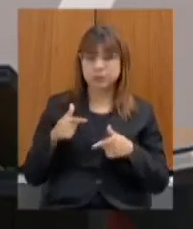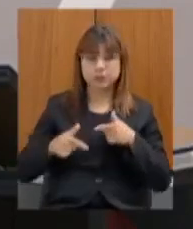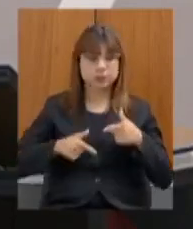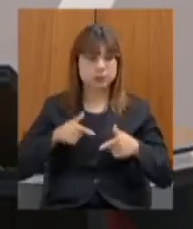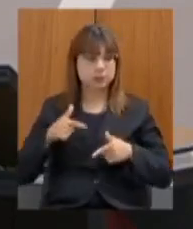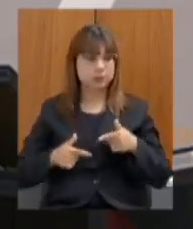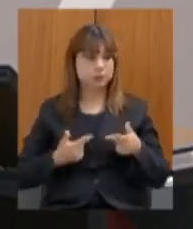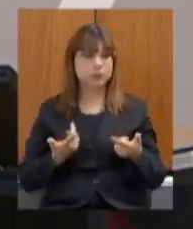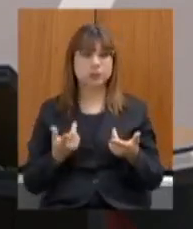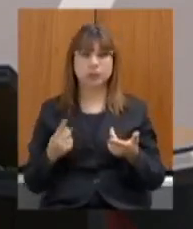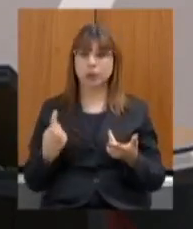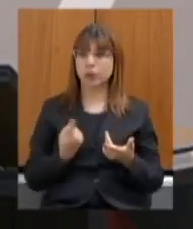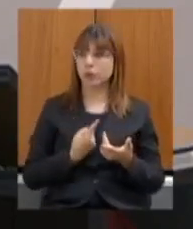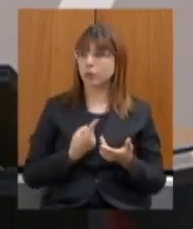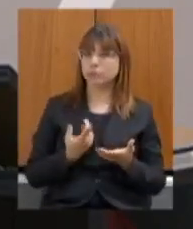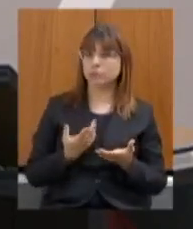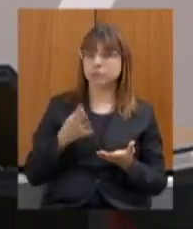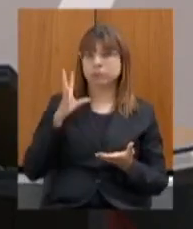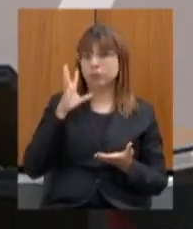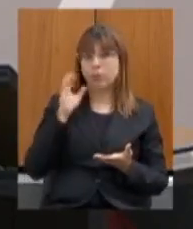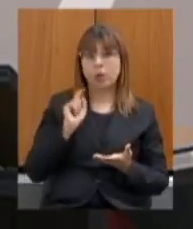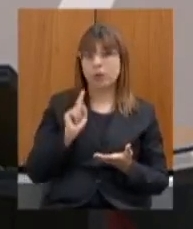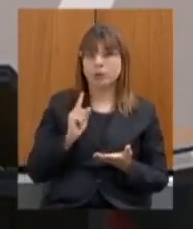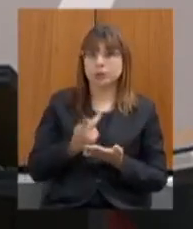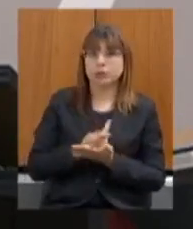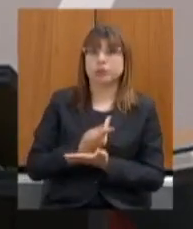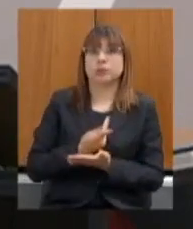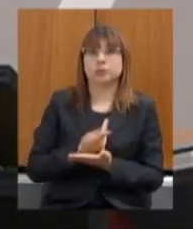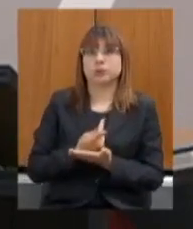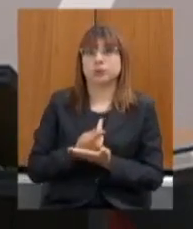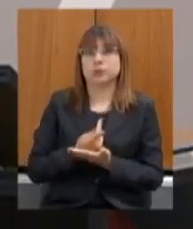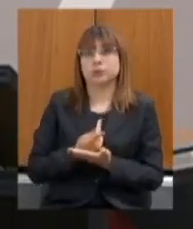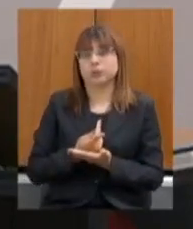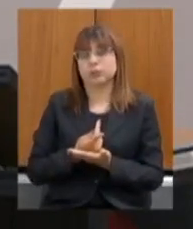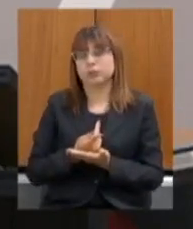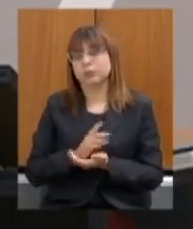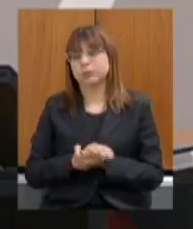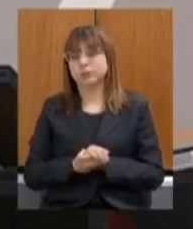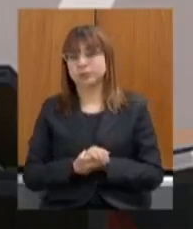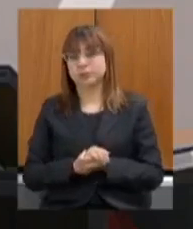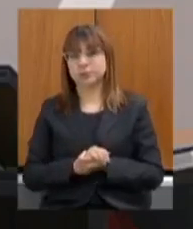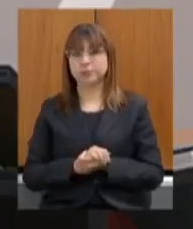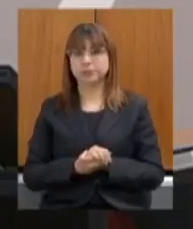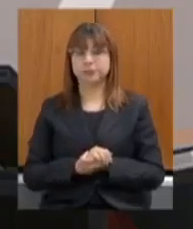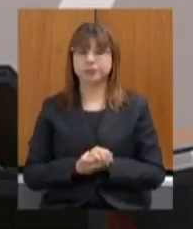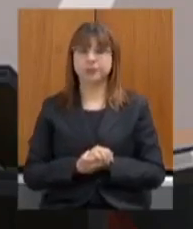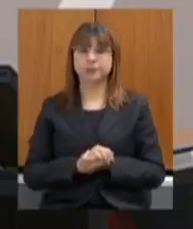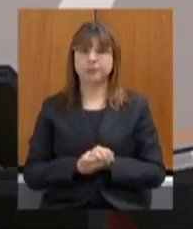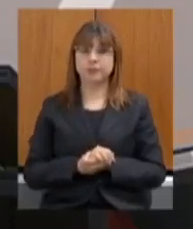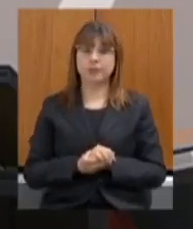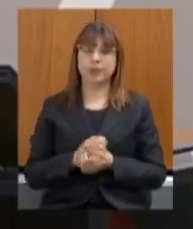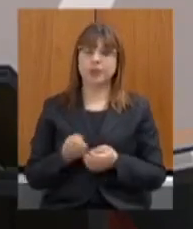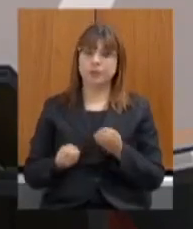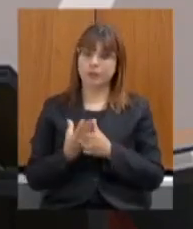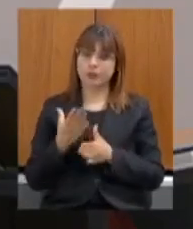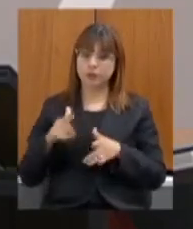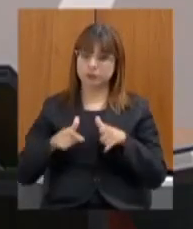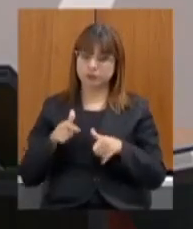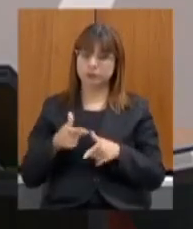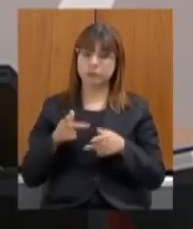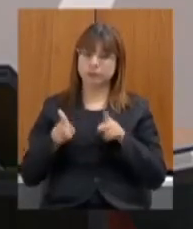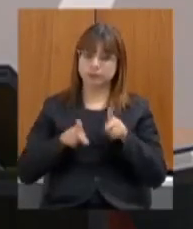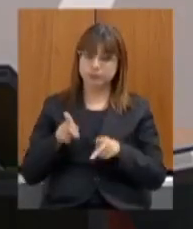como nunca esperávamos a pandemia, também não esperávamos que tivéssemos tantas ações dos mineiros,